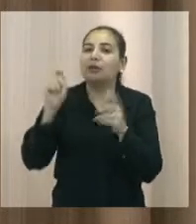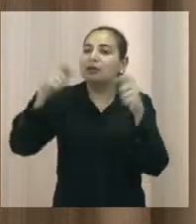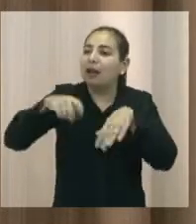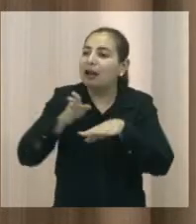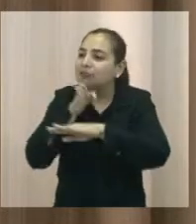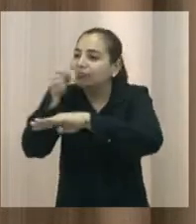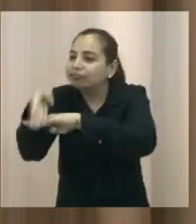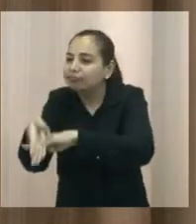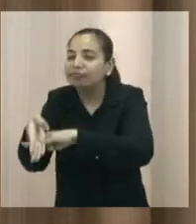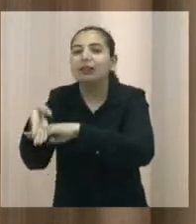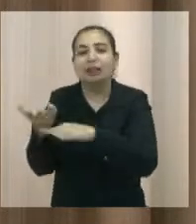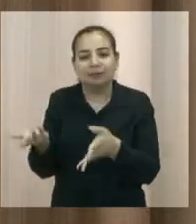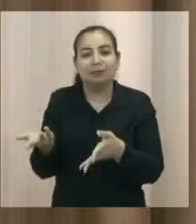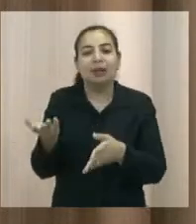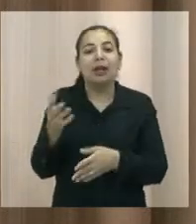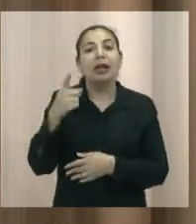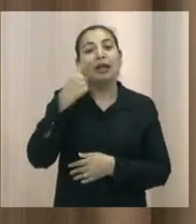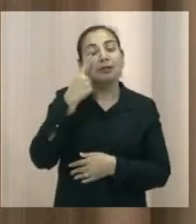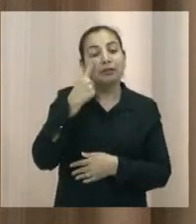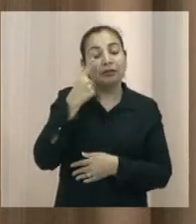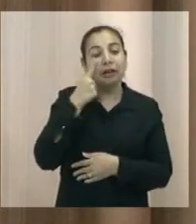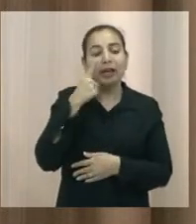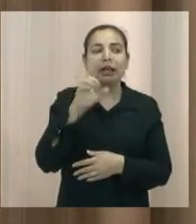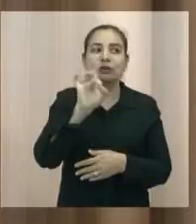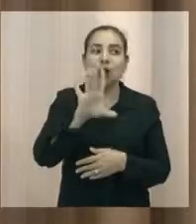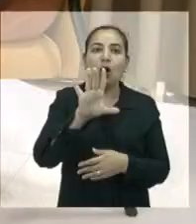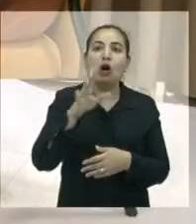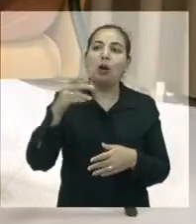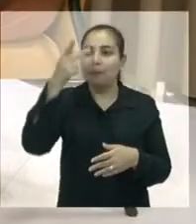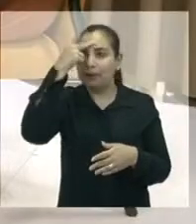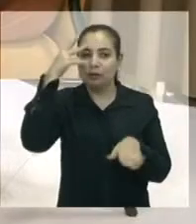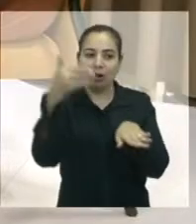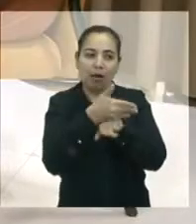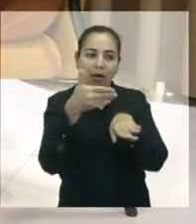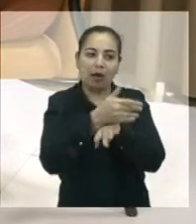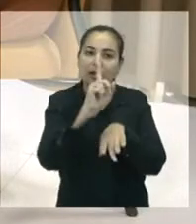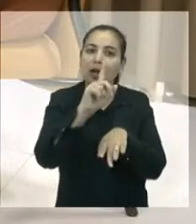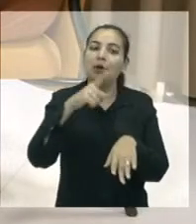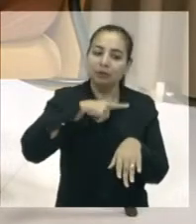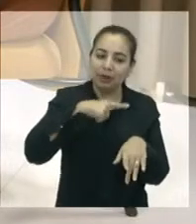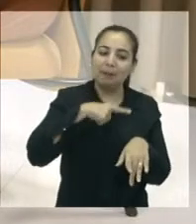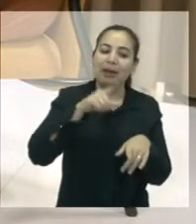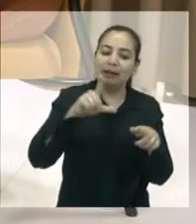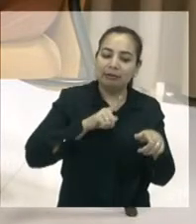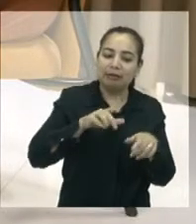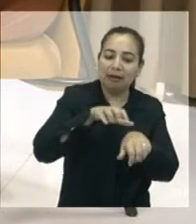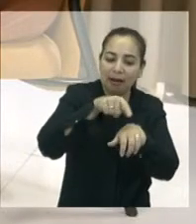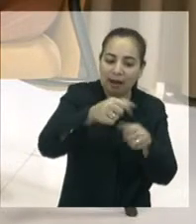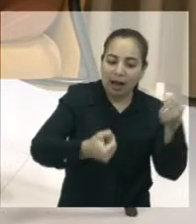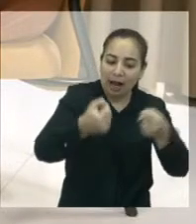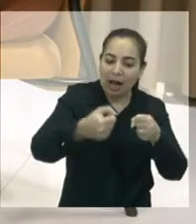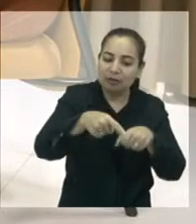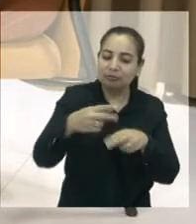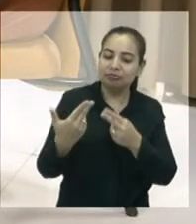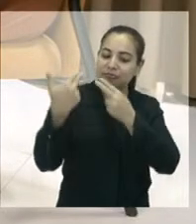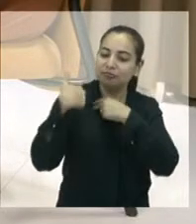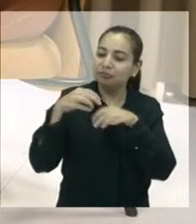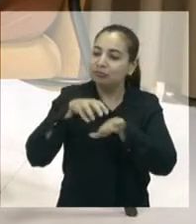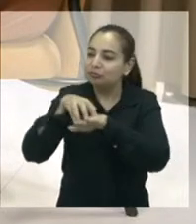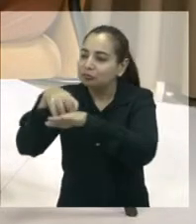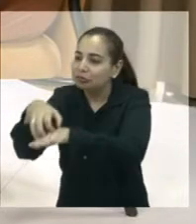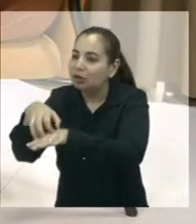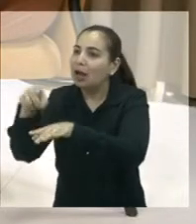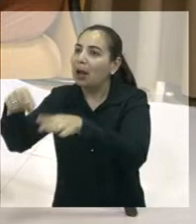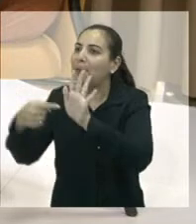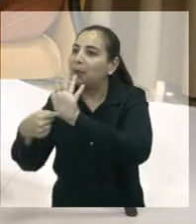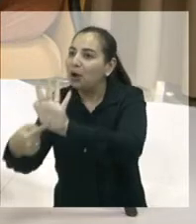só o serviço, mas é uma forma de também chegar e se apresentarem. Nós estamos aqui, né, e de que maneira esse trabalho ele vem sendo feito e qual